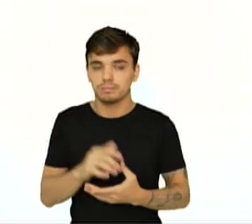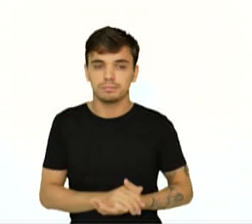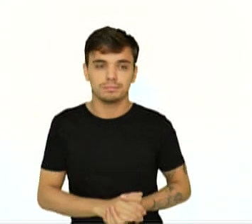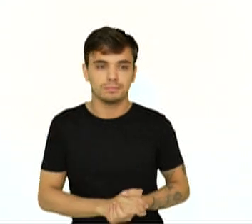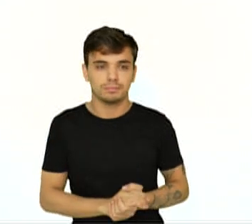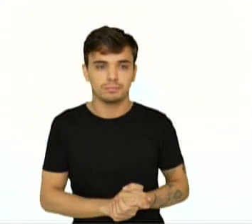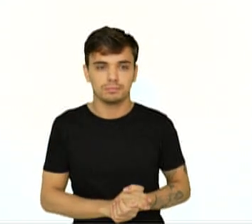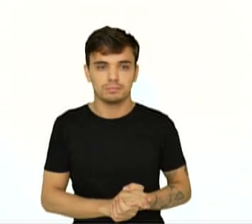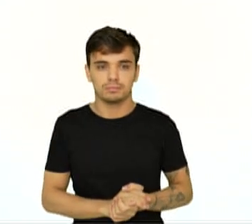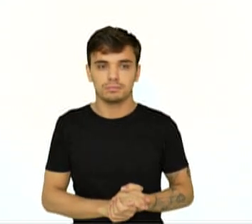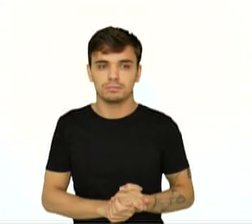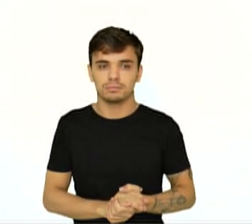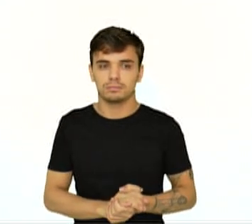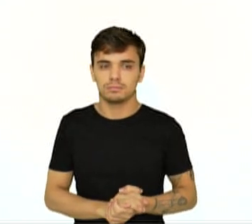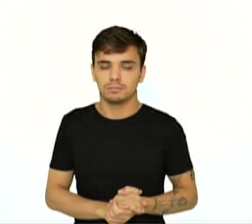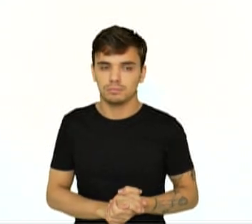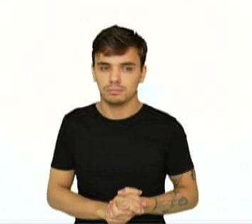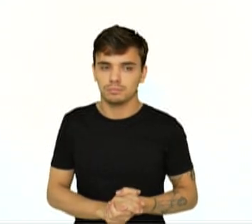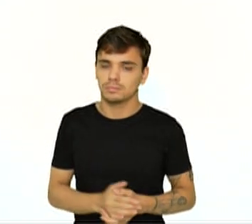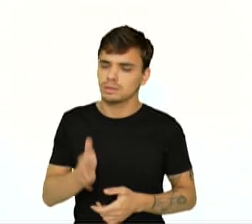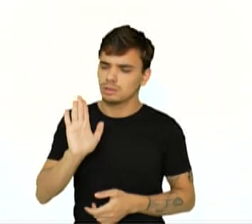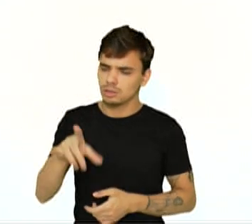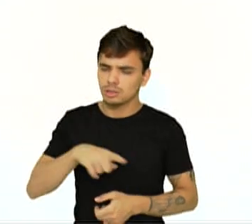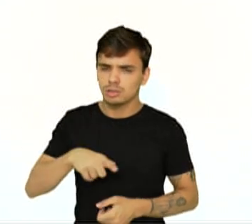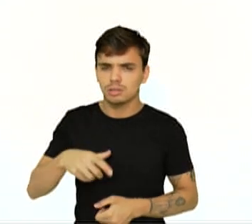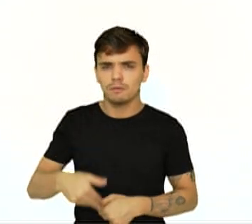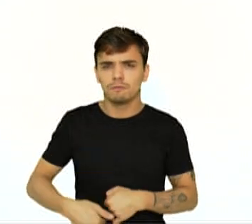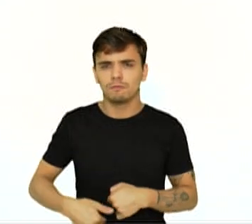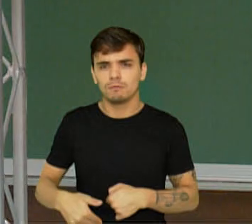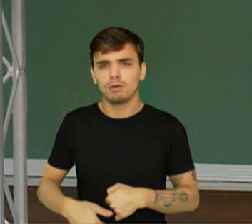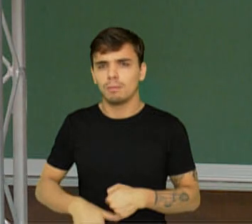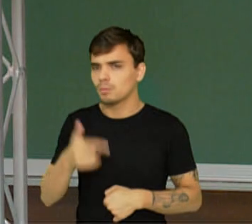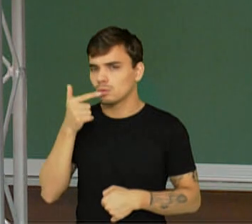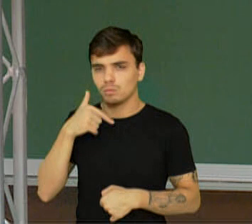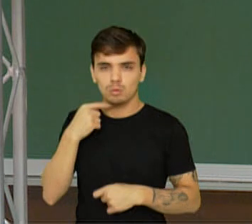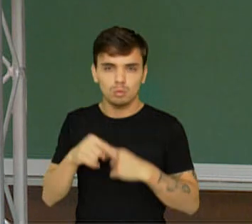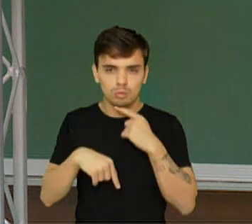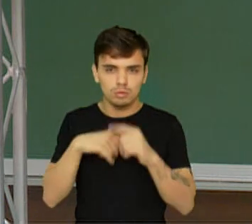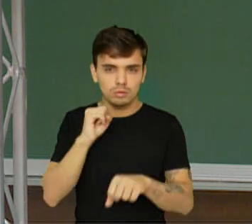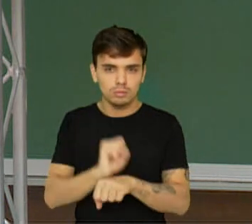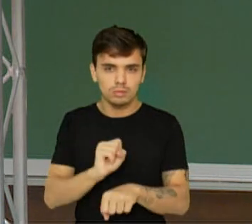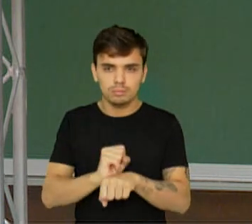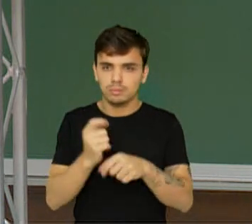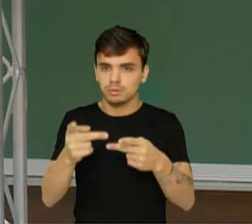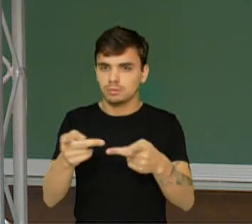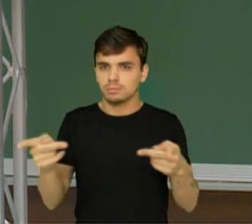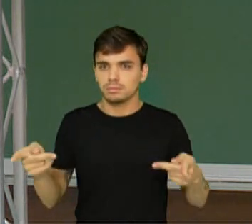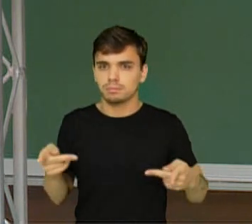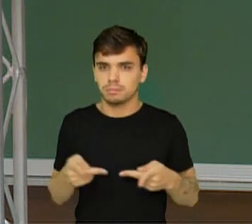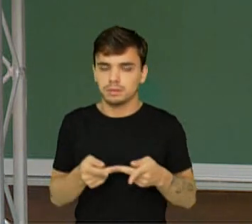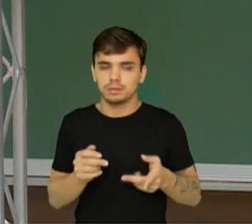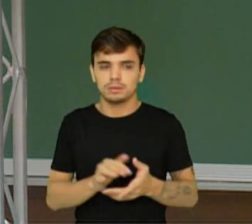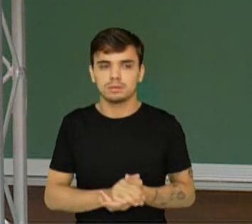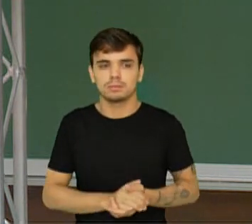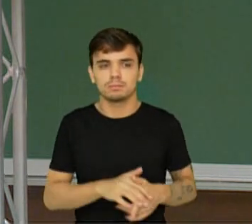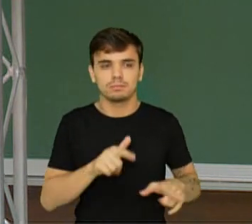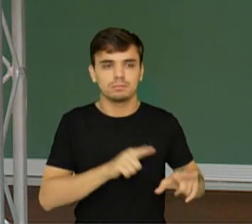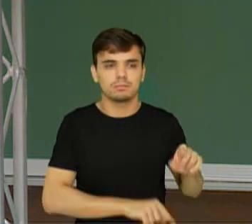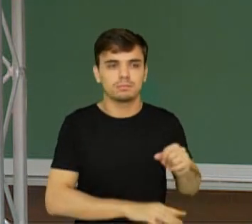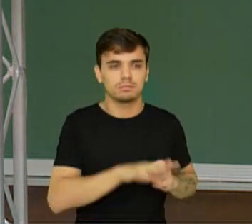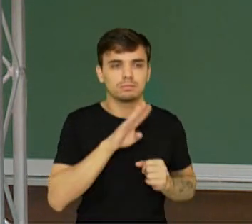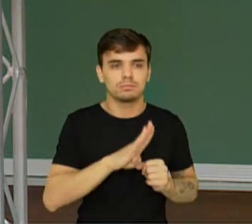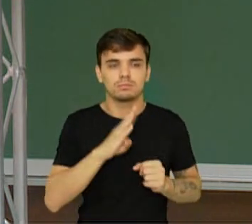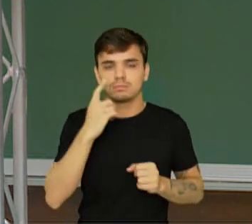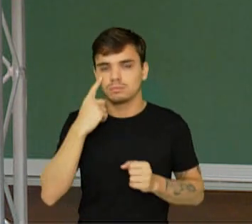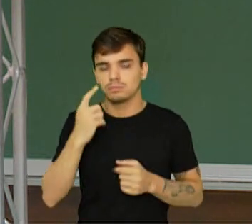puedes esperar mais. Então já estava com muita fome, não conseguiu esperar a pizza. B, compras palomitas de